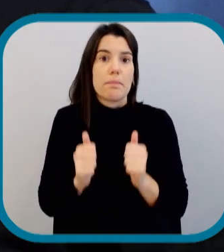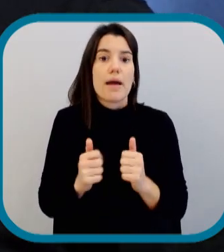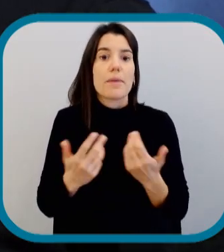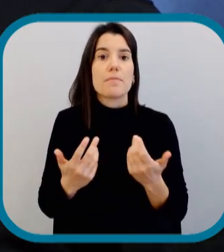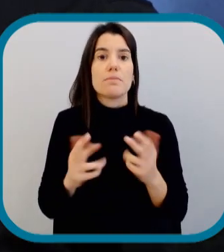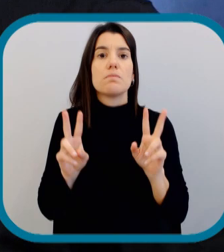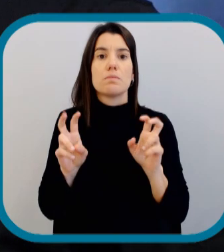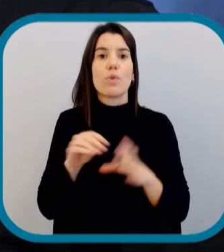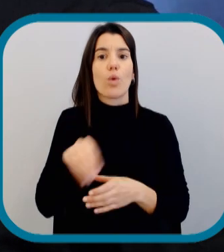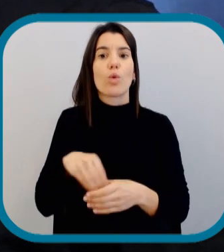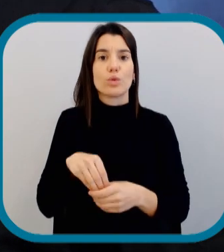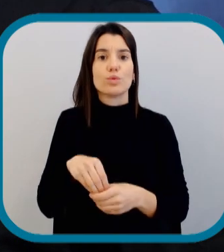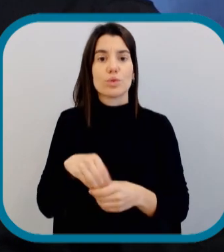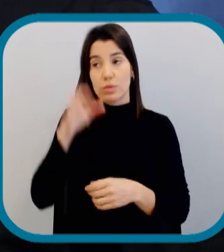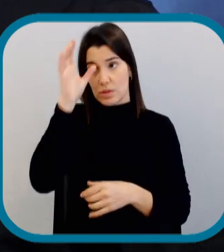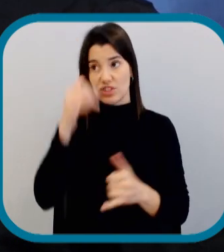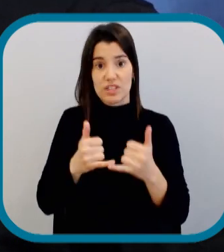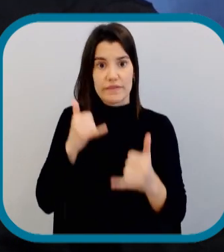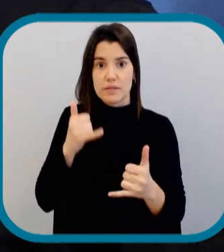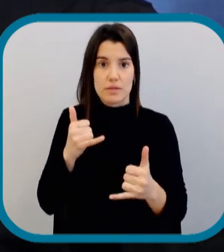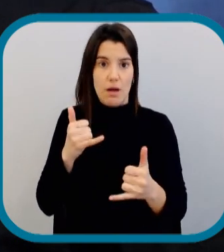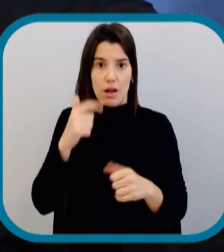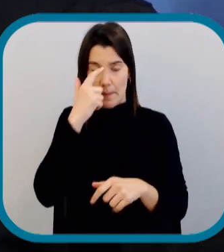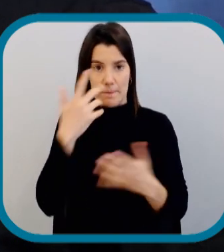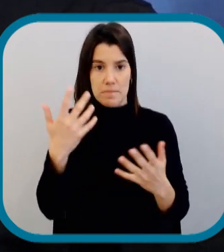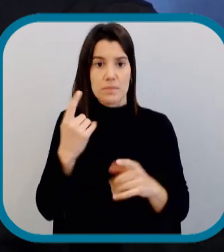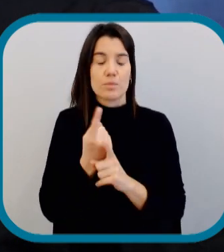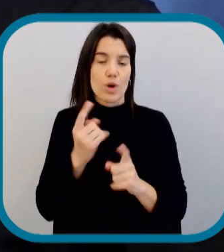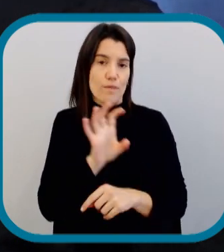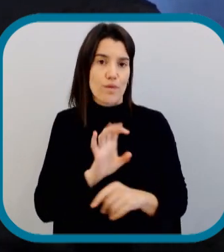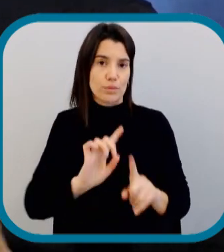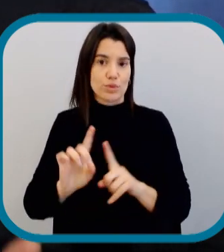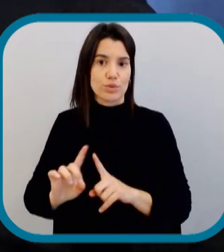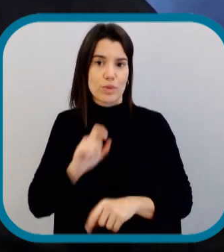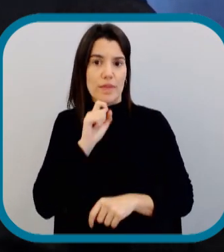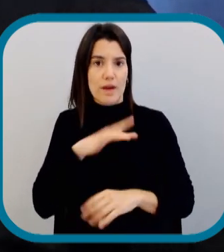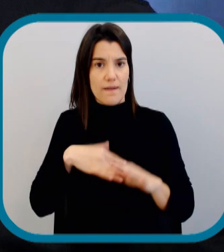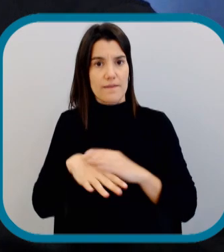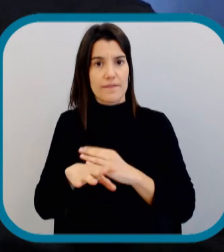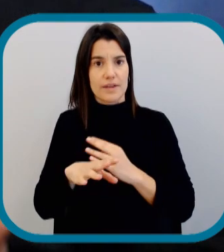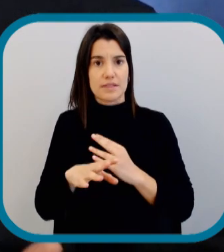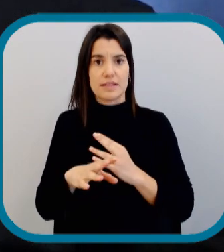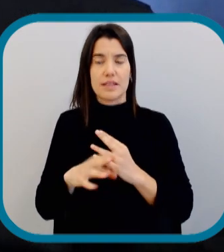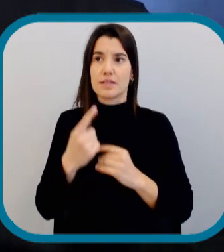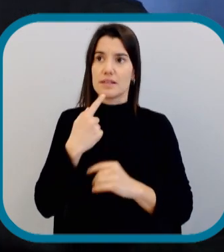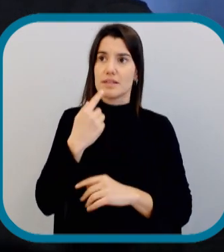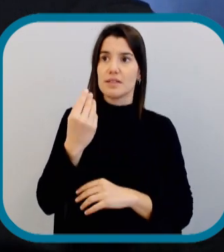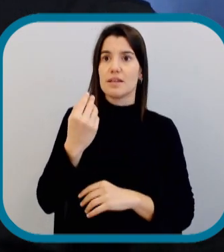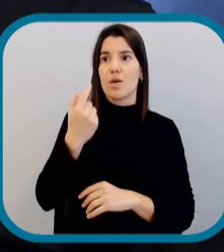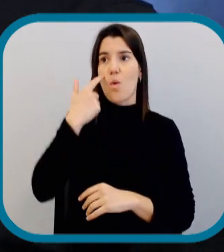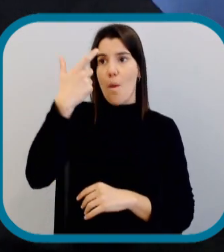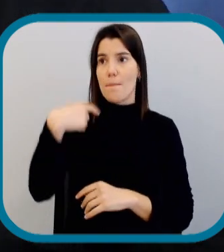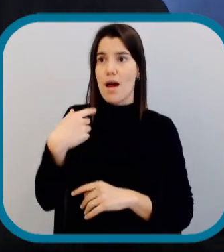definido que o conteúdo seria desenvolvido com recurso à inteligência artificial, até porque existem outras formas de nós conseguimos fazer representação de